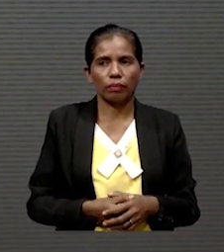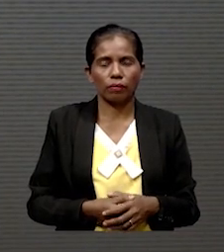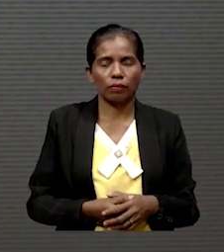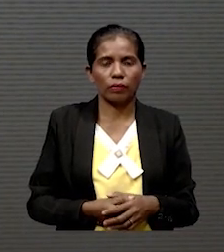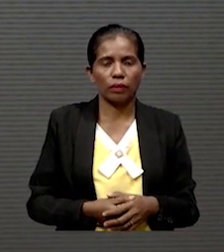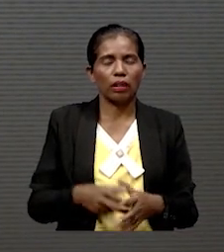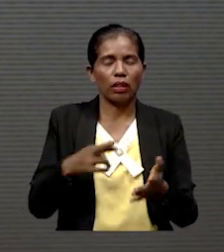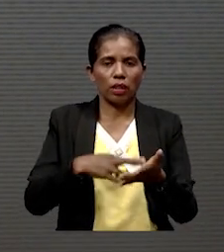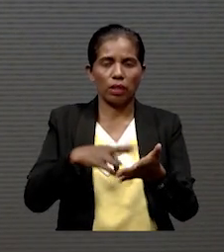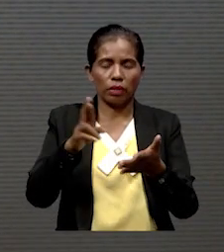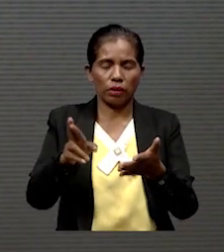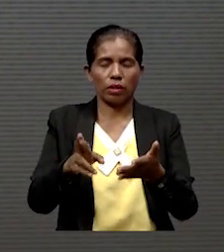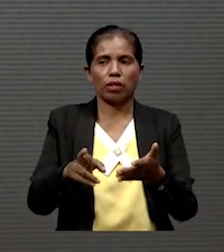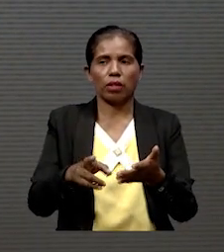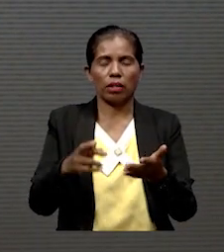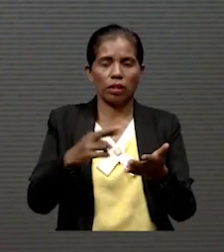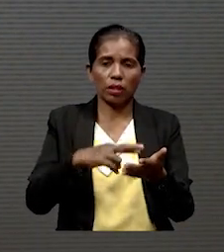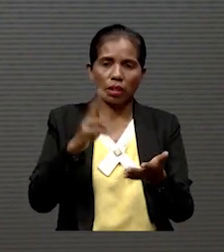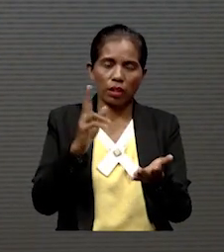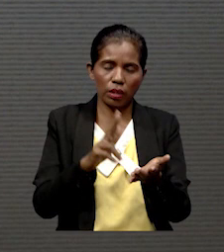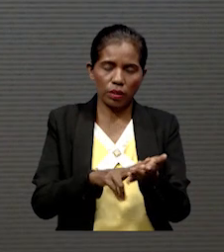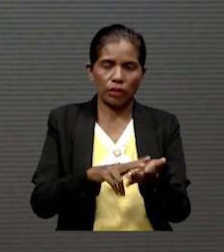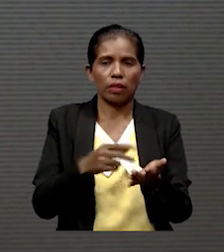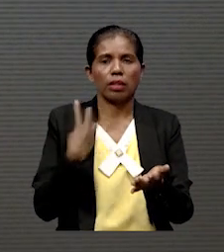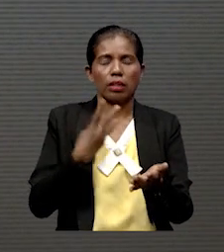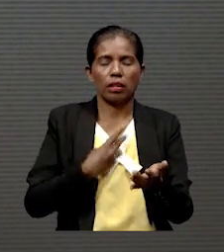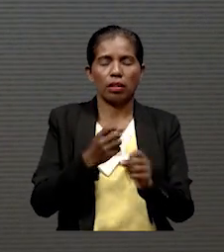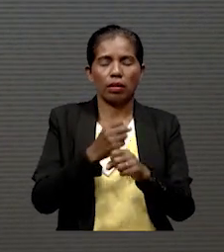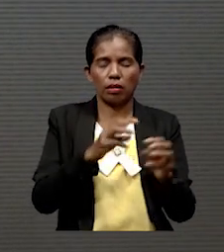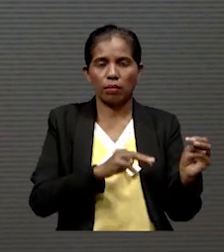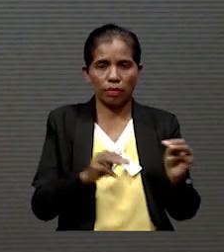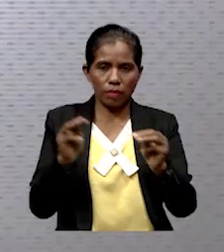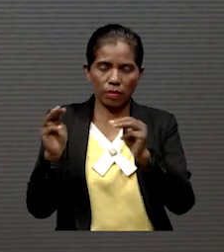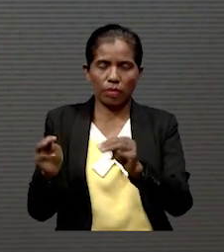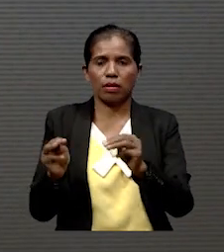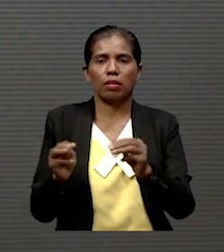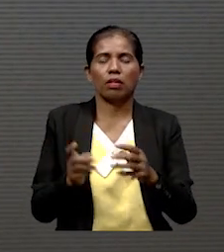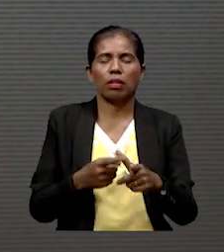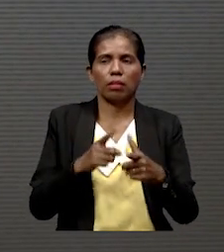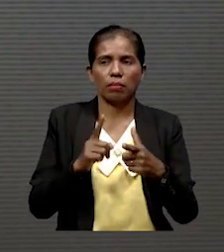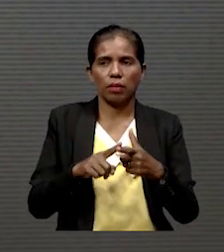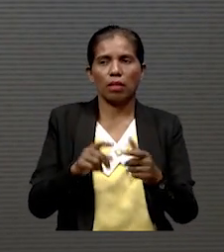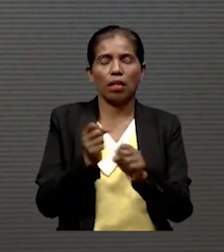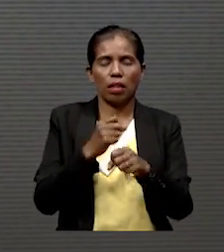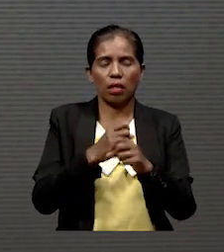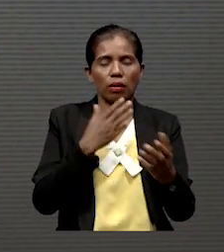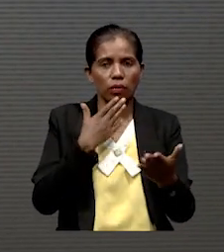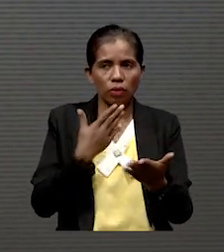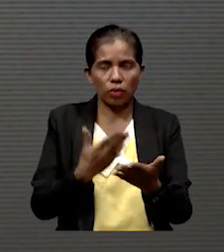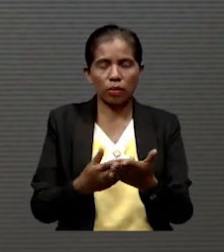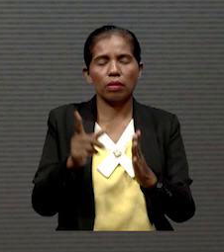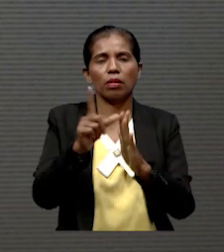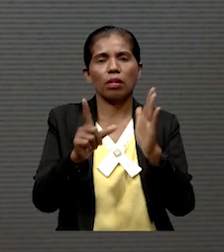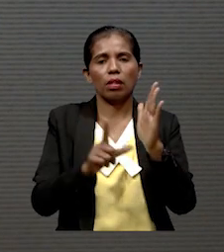retificativo. Te retifica? Da halo alteração, halo dia glutan, ba lei